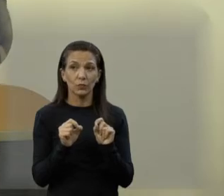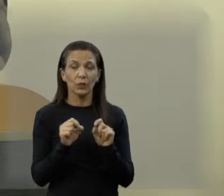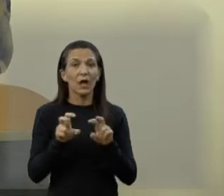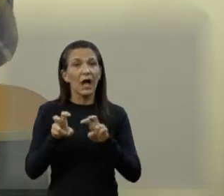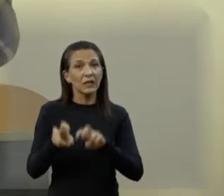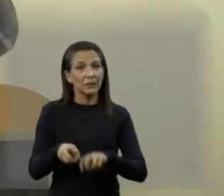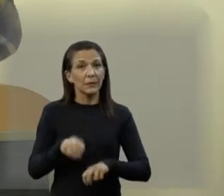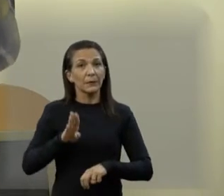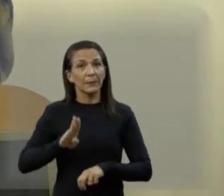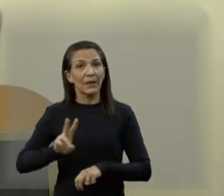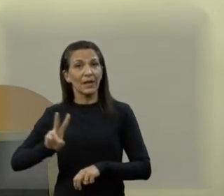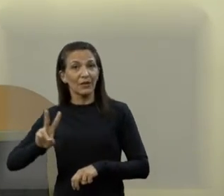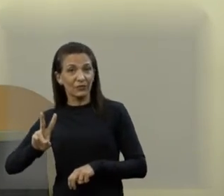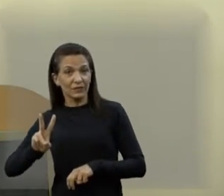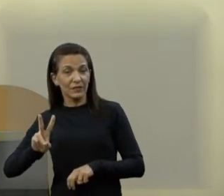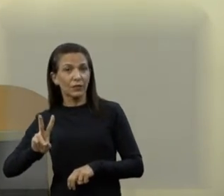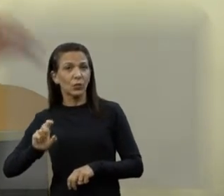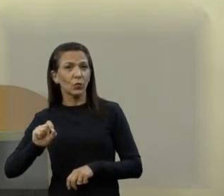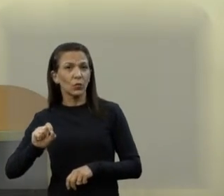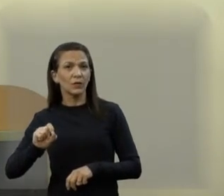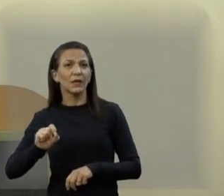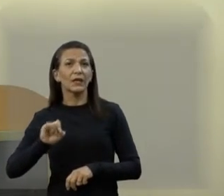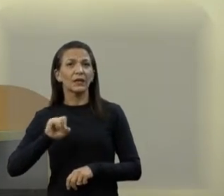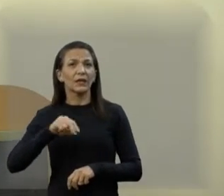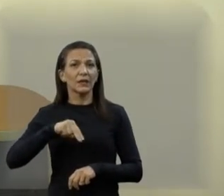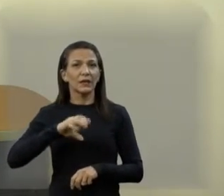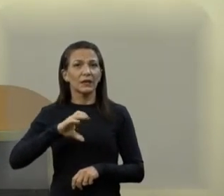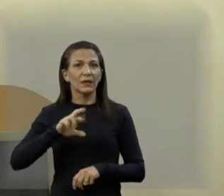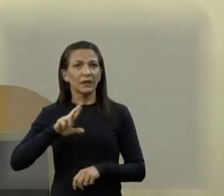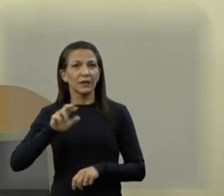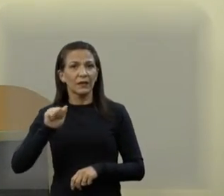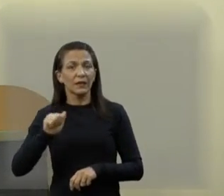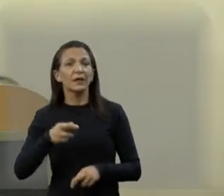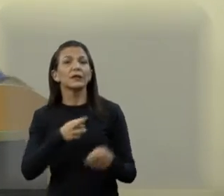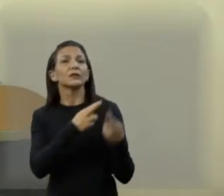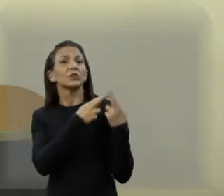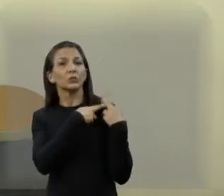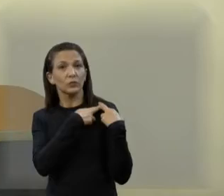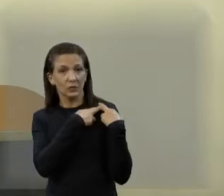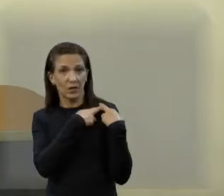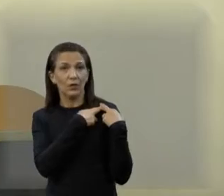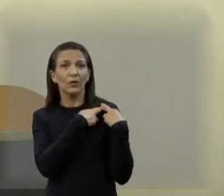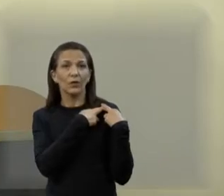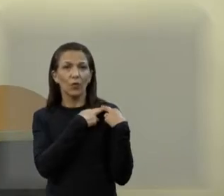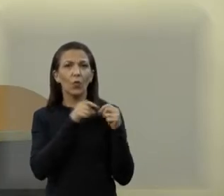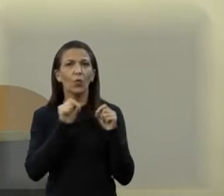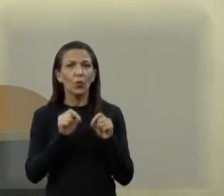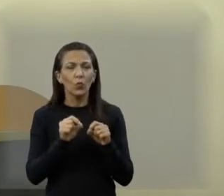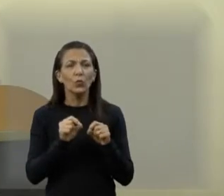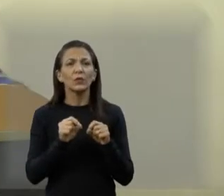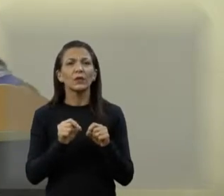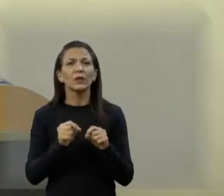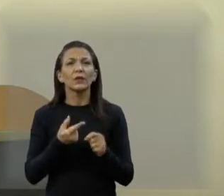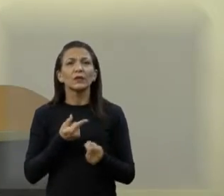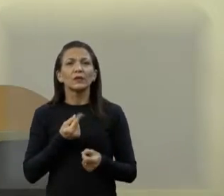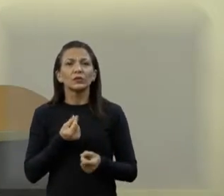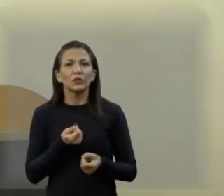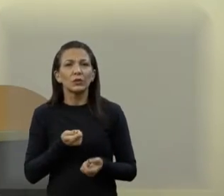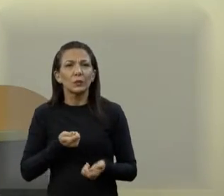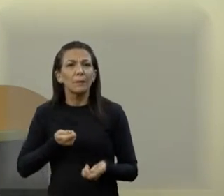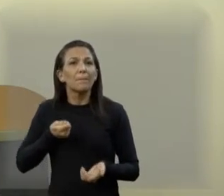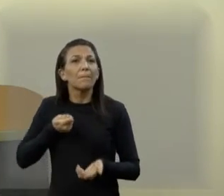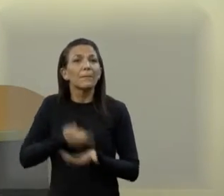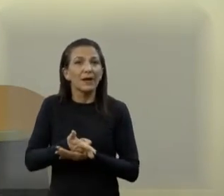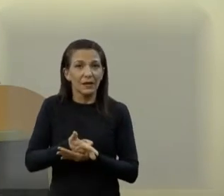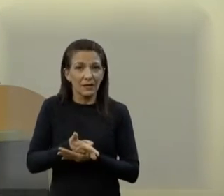assentamento Bela Vista de Barro é o Incra né que é o órgão responsável então assim no caso dessas coisas é